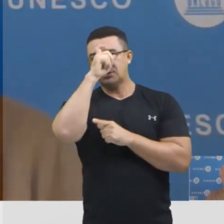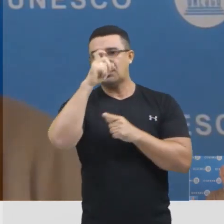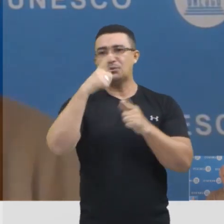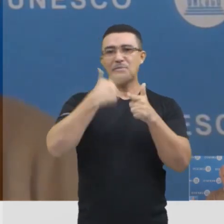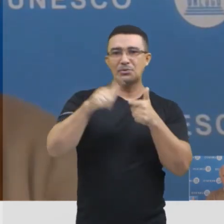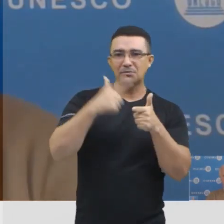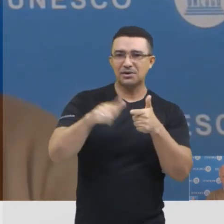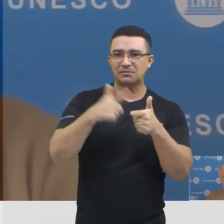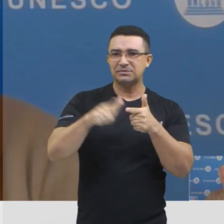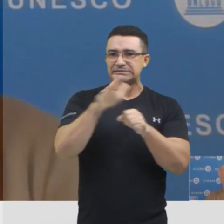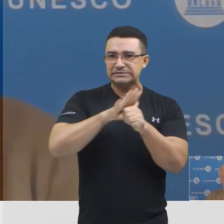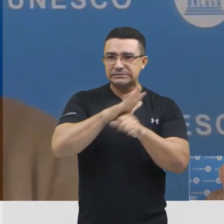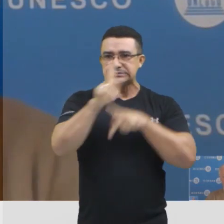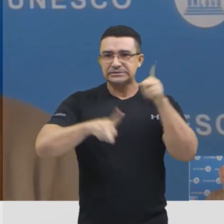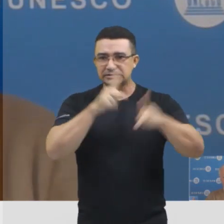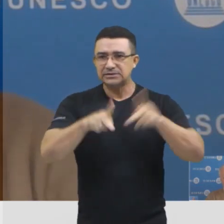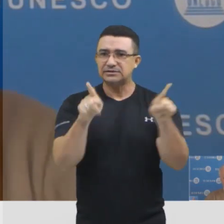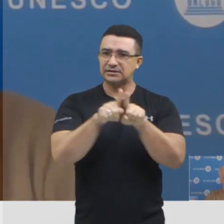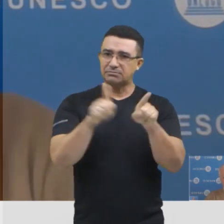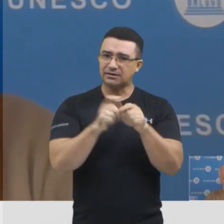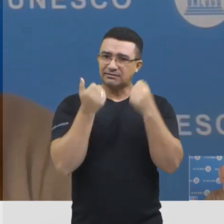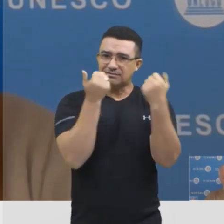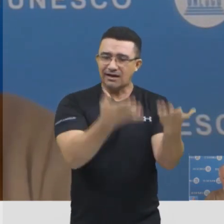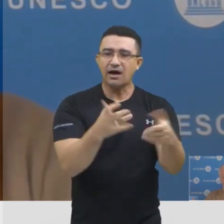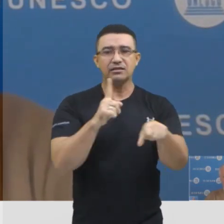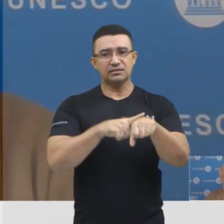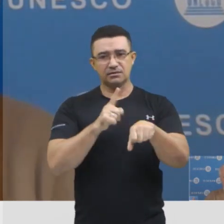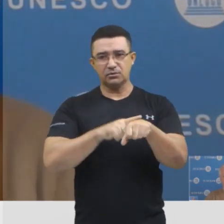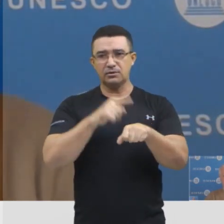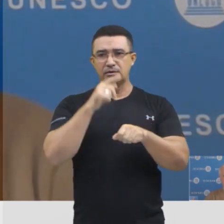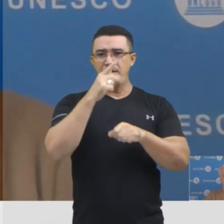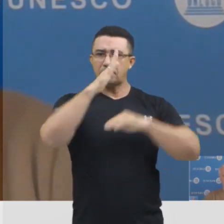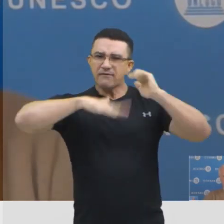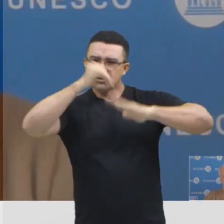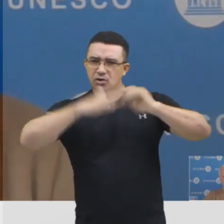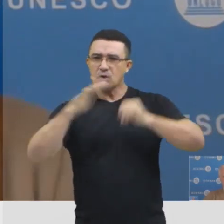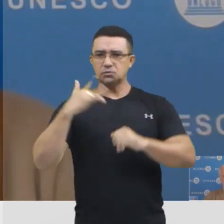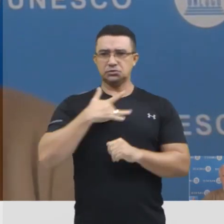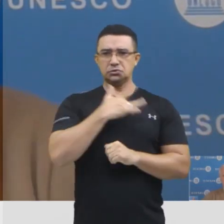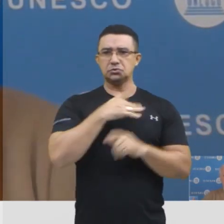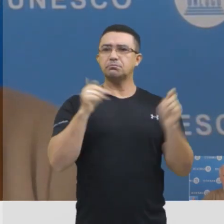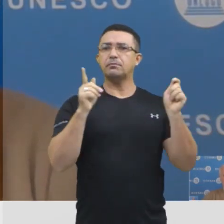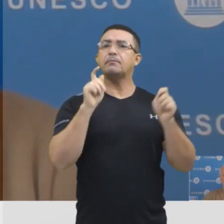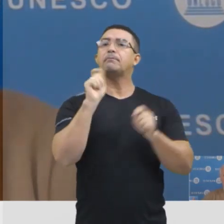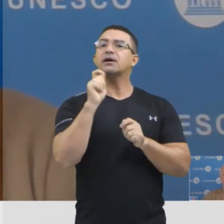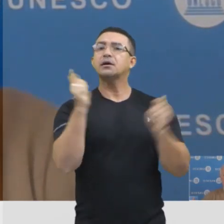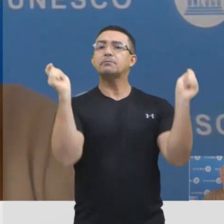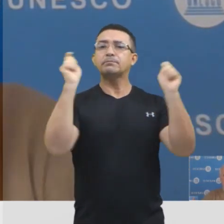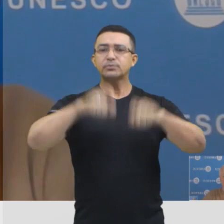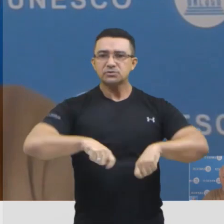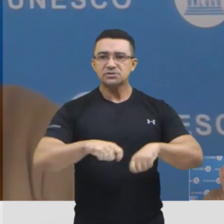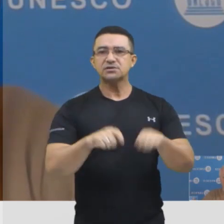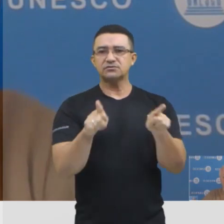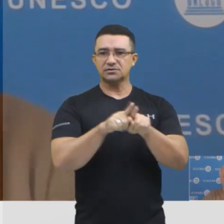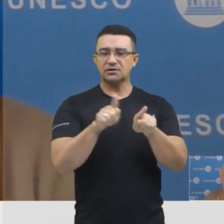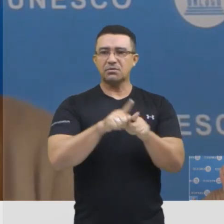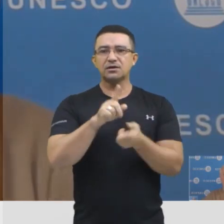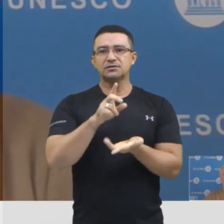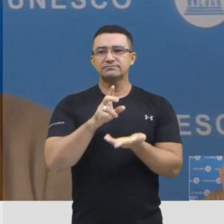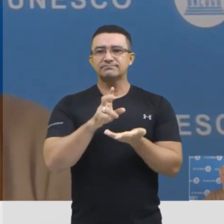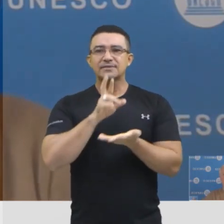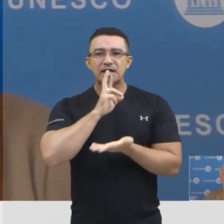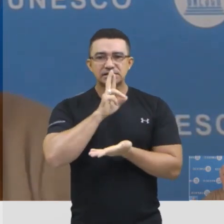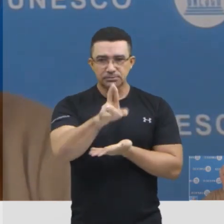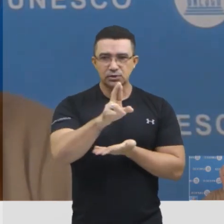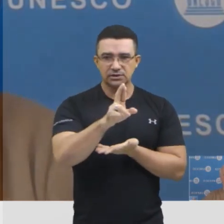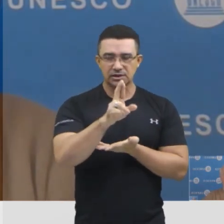tempo aos nossos colegas da saúde, aos profissionais da saúde, para que eles possam dar uma resposta mais eficaz